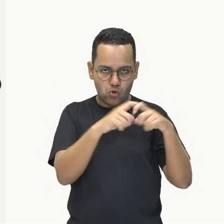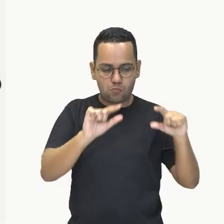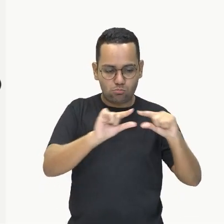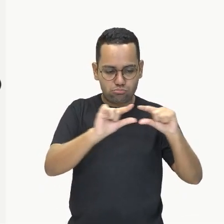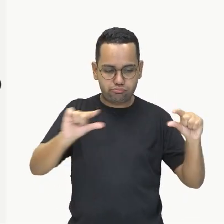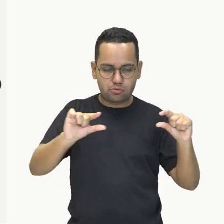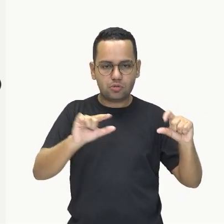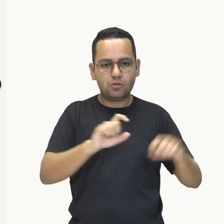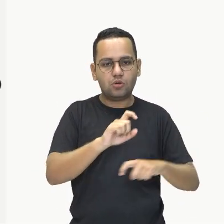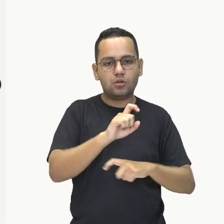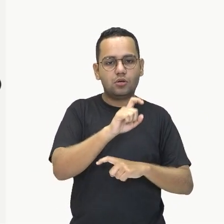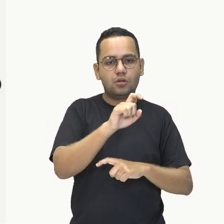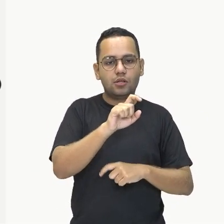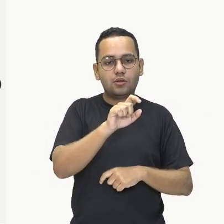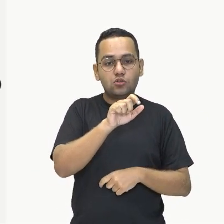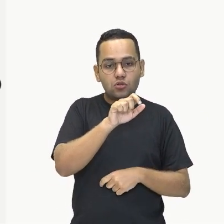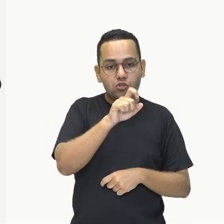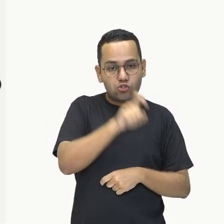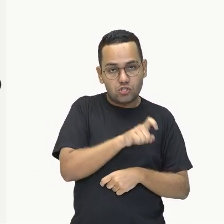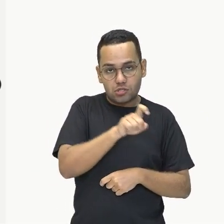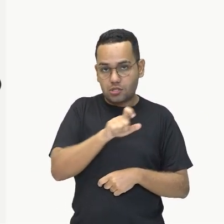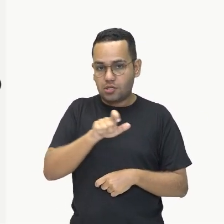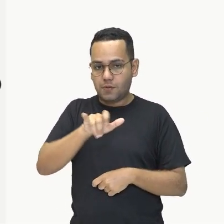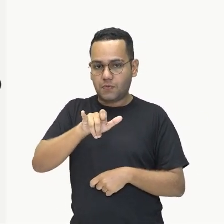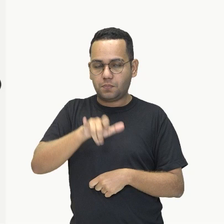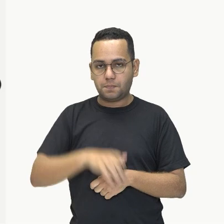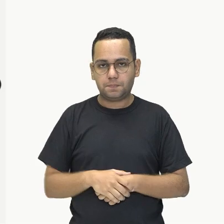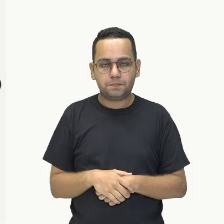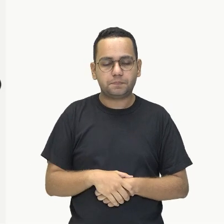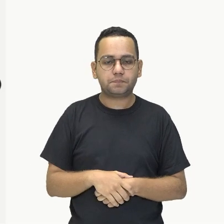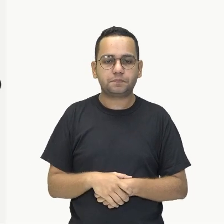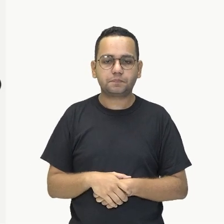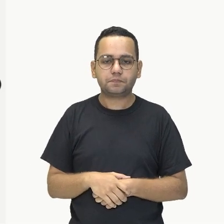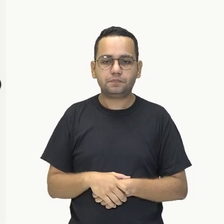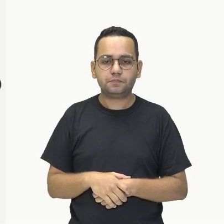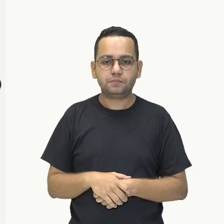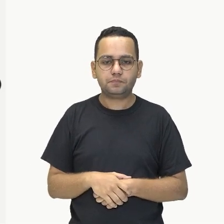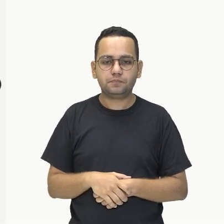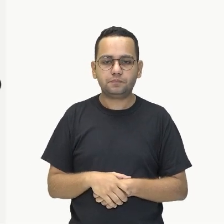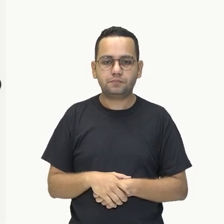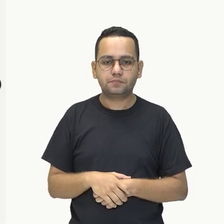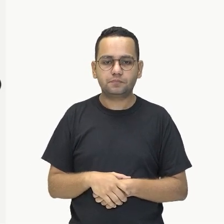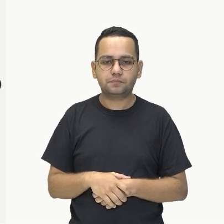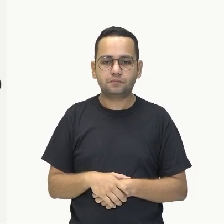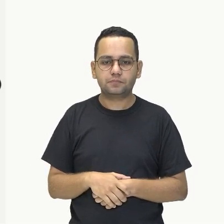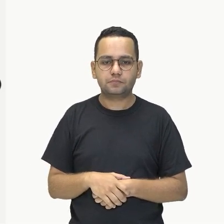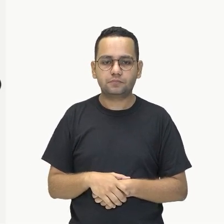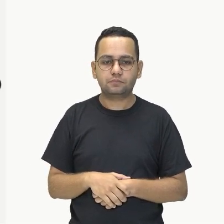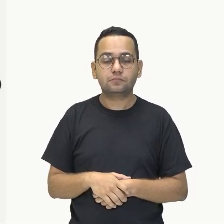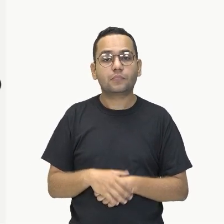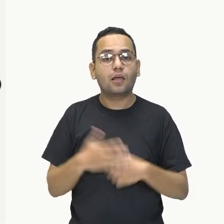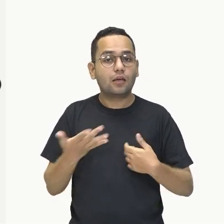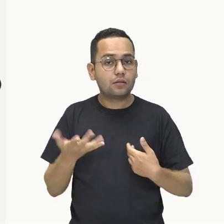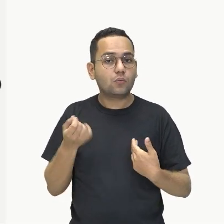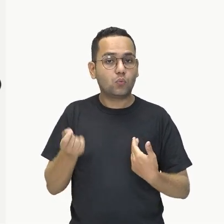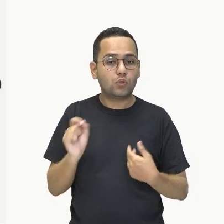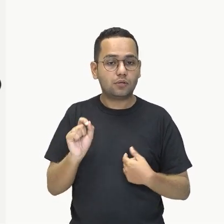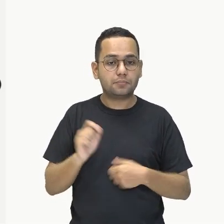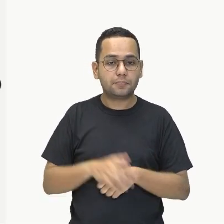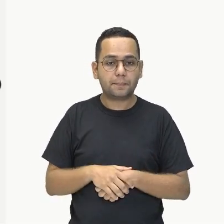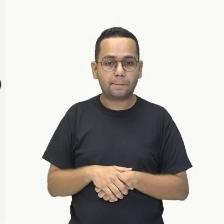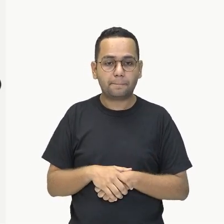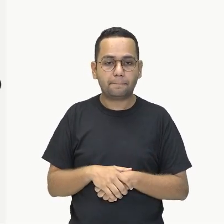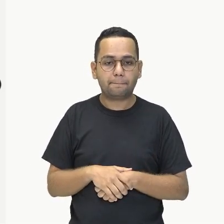tenho y. Tá? Eu posso considerar a variável